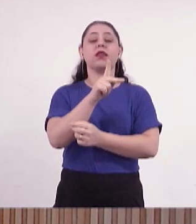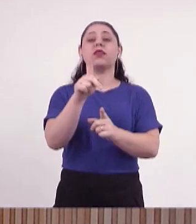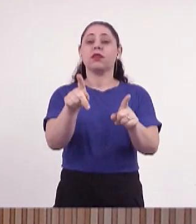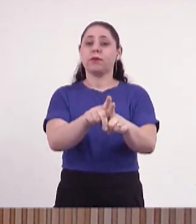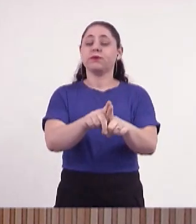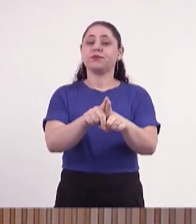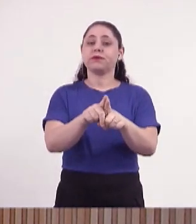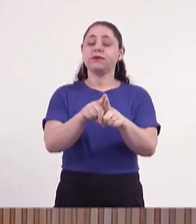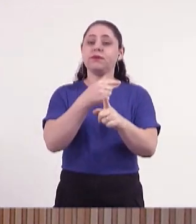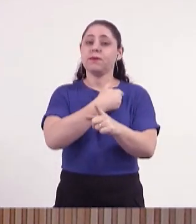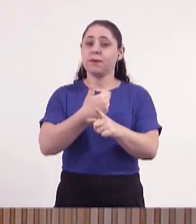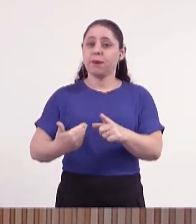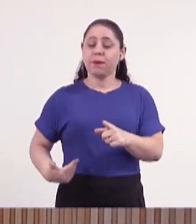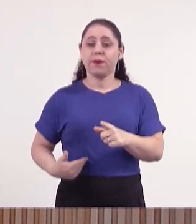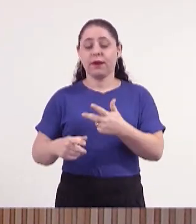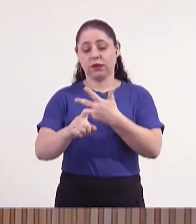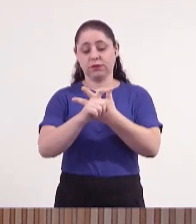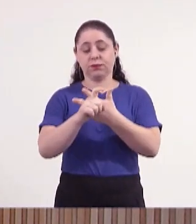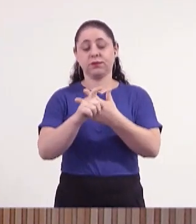Poder Executivo.